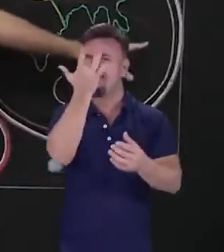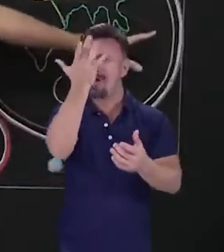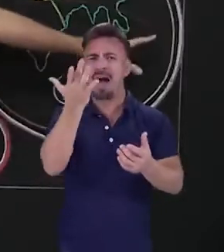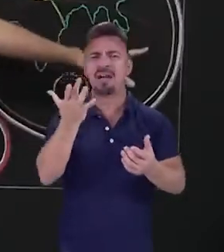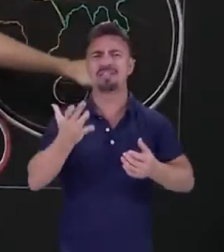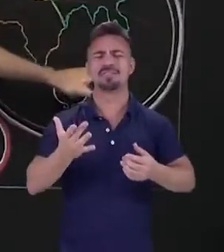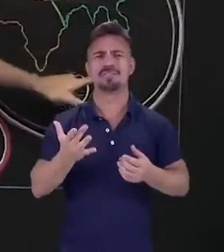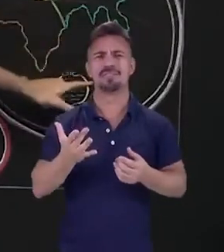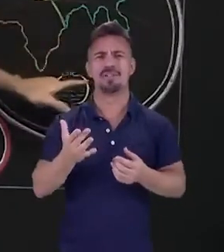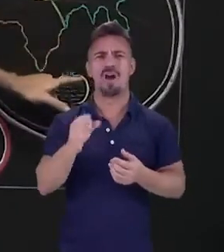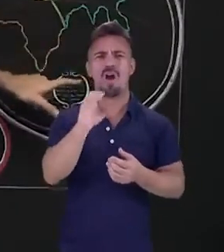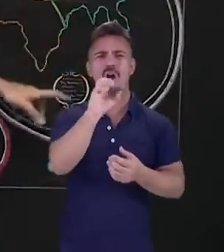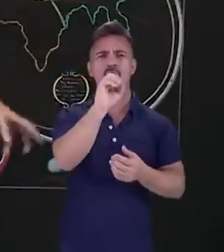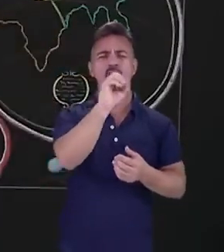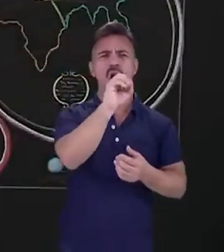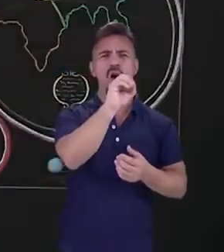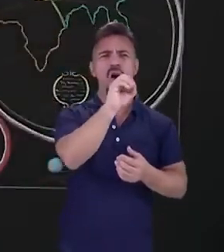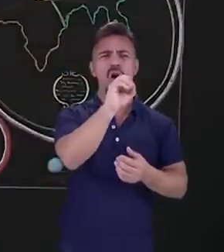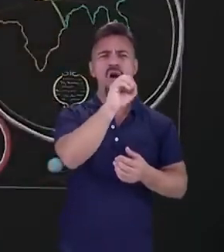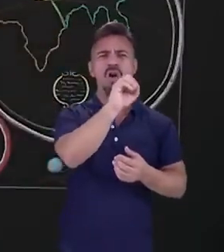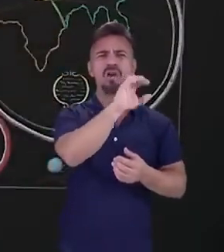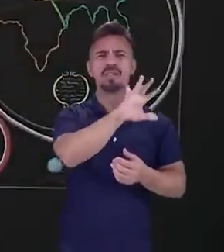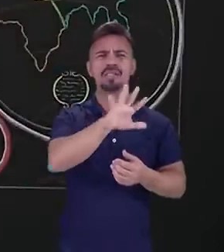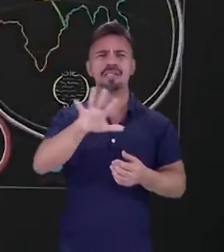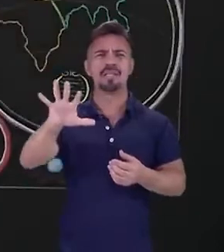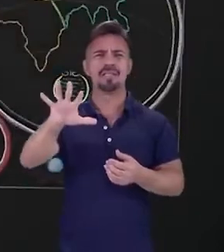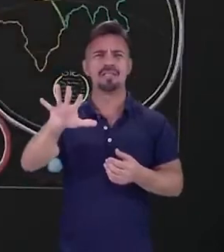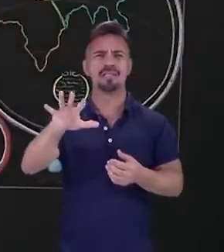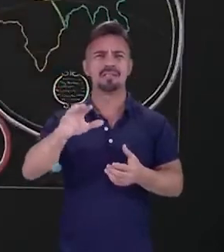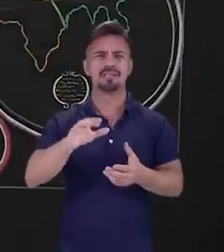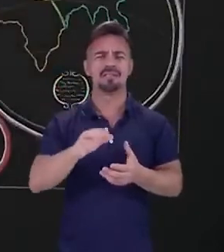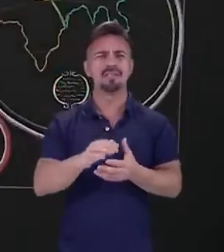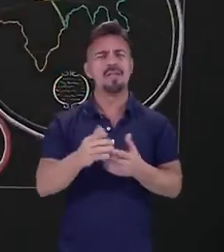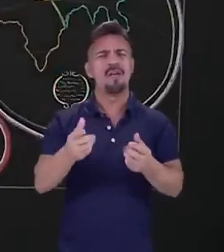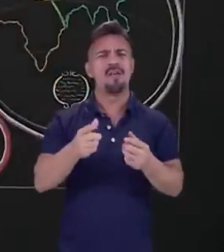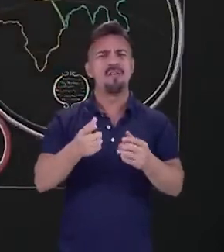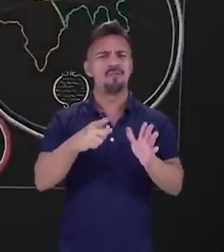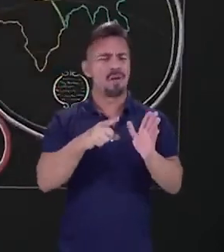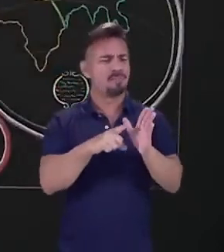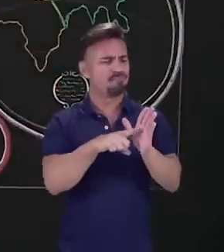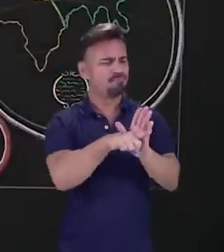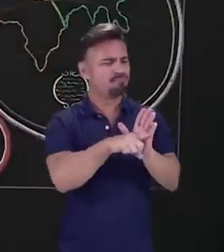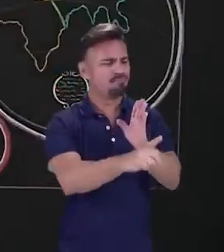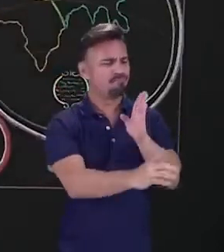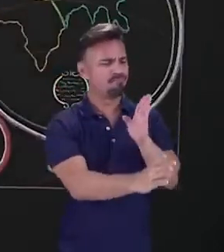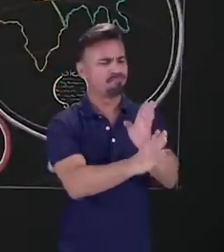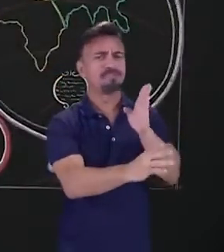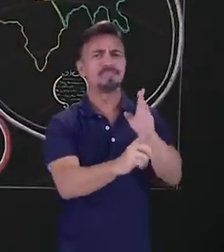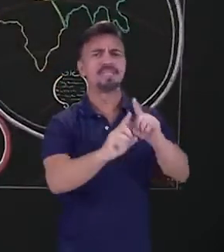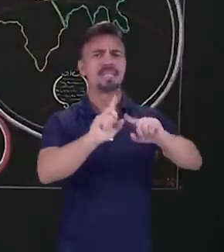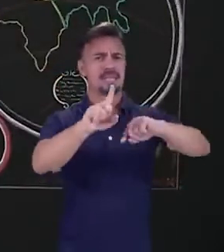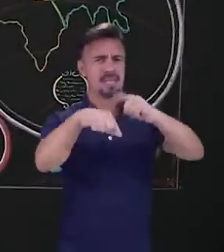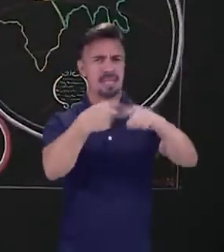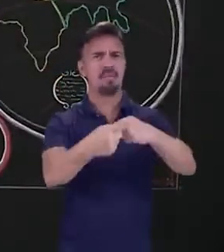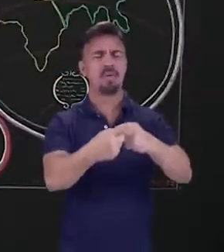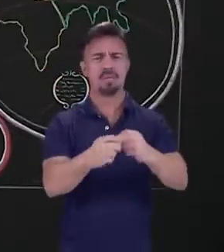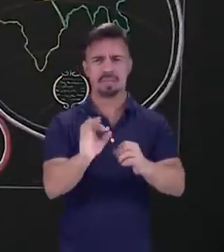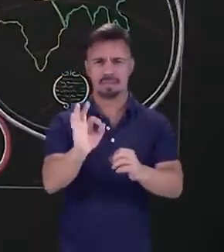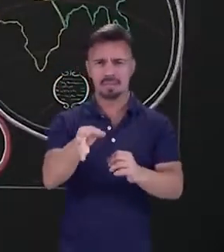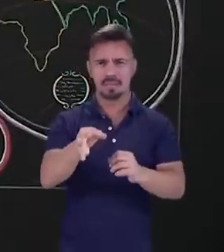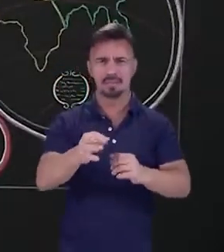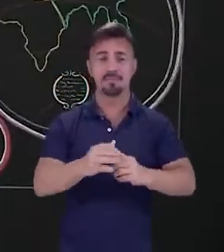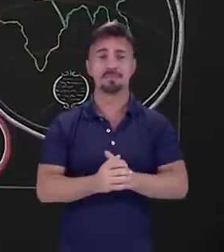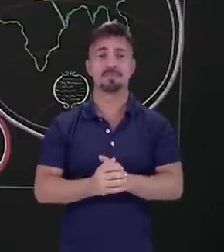Não tem boa parte da Oceania, porque de fato a Oceania seria explorada pelos europeus mais tarde,